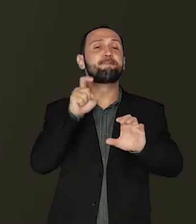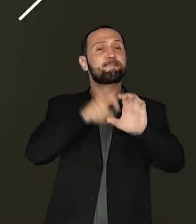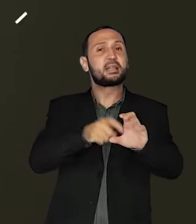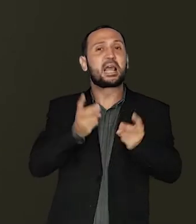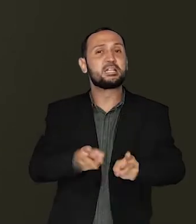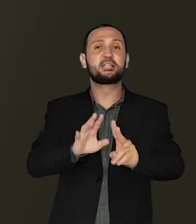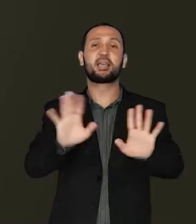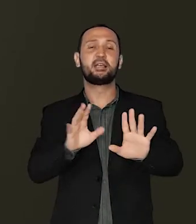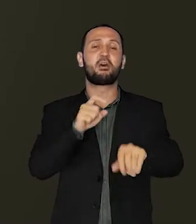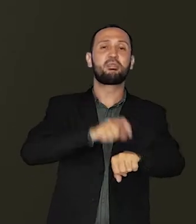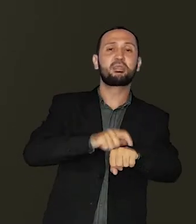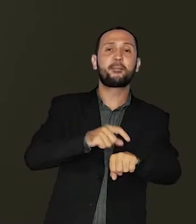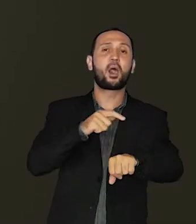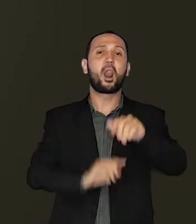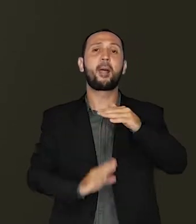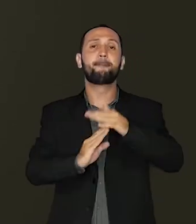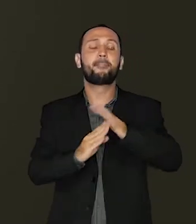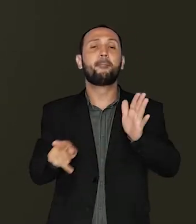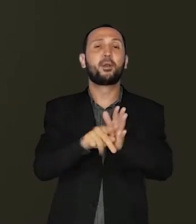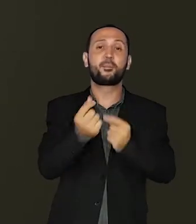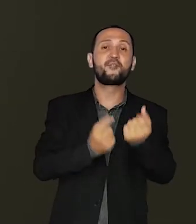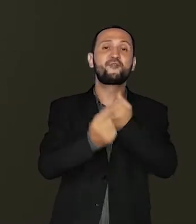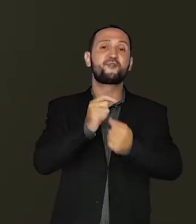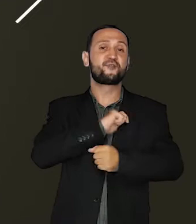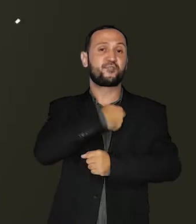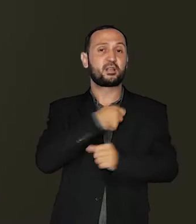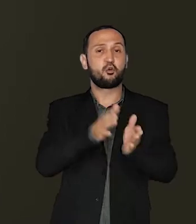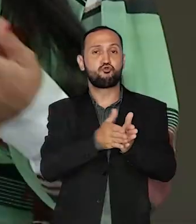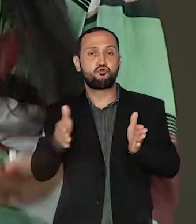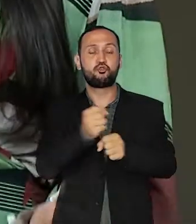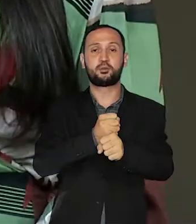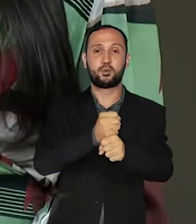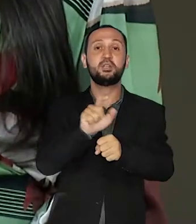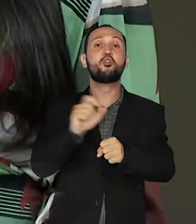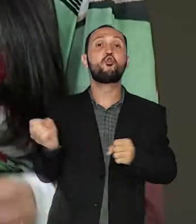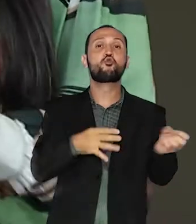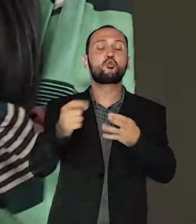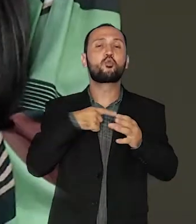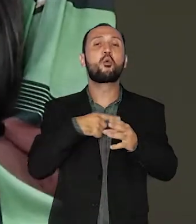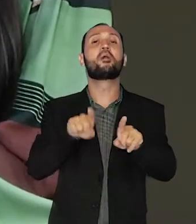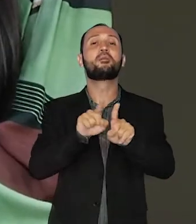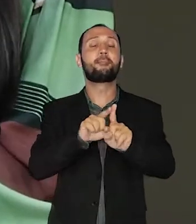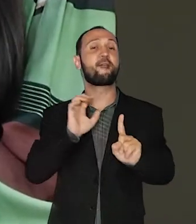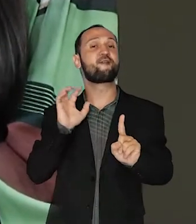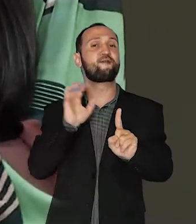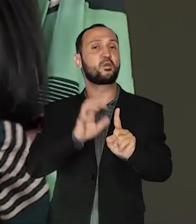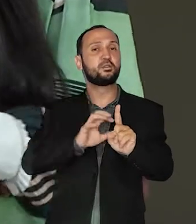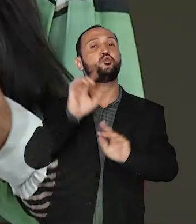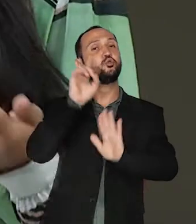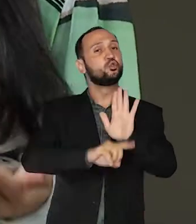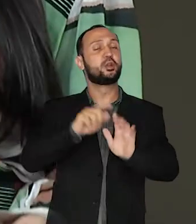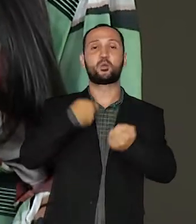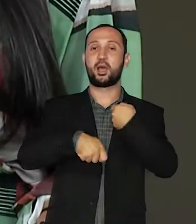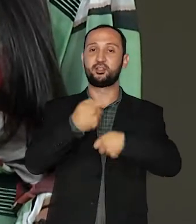não permanentes, dos limites legais da receita orçamentária corrente. Essas novidades repercutem basicamente no